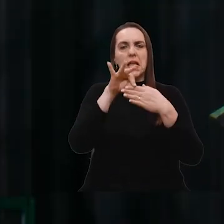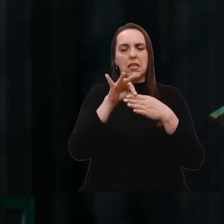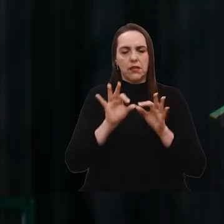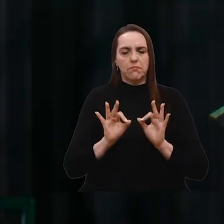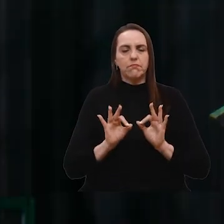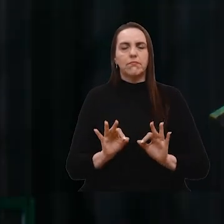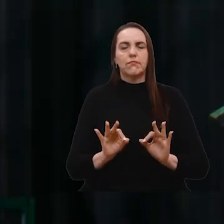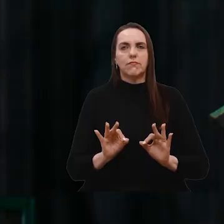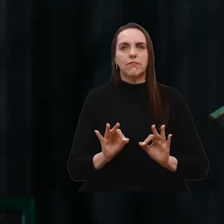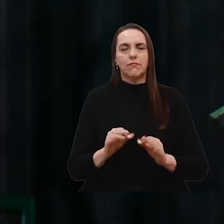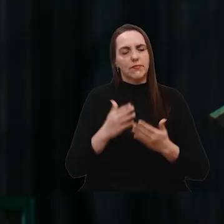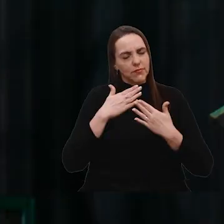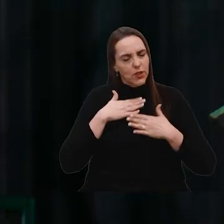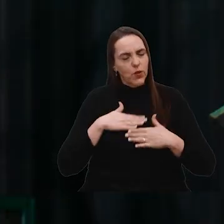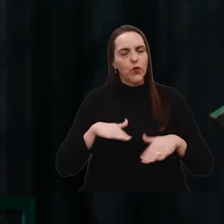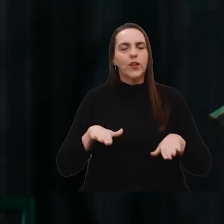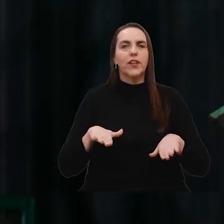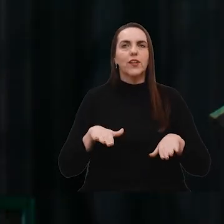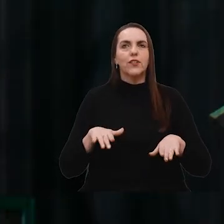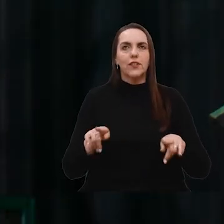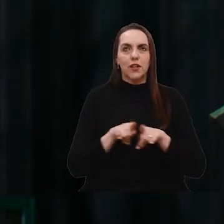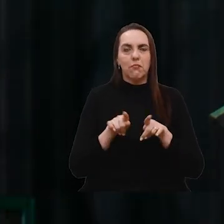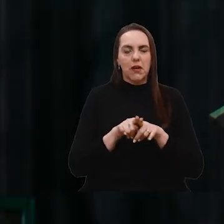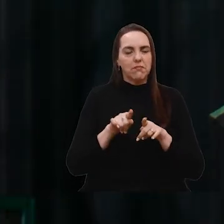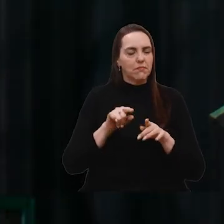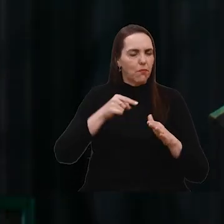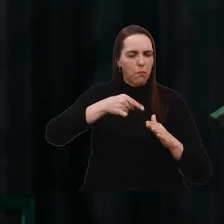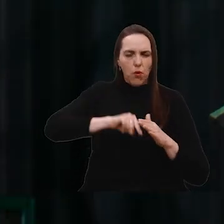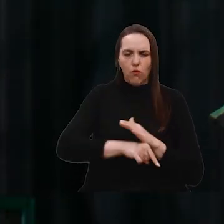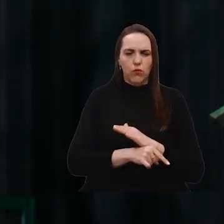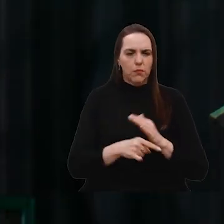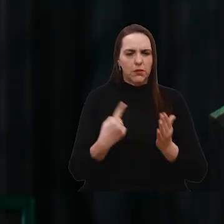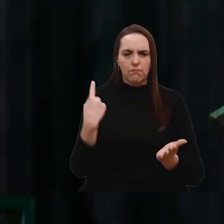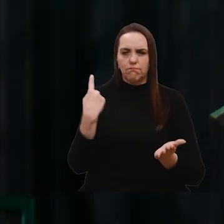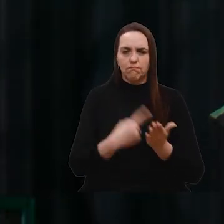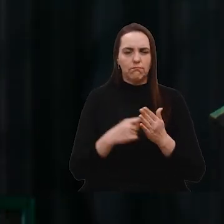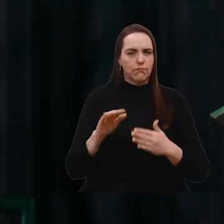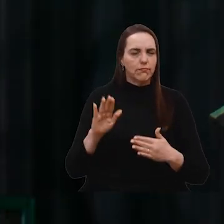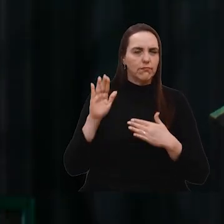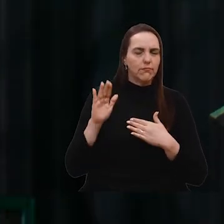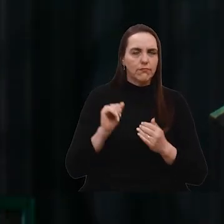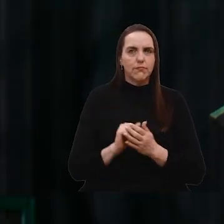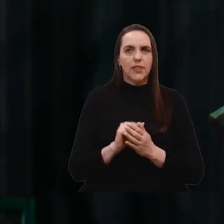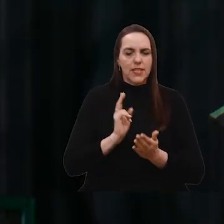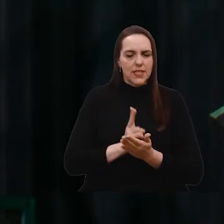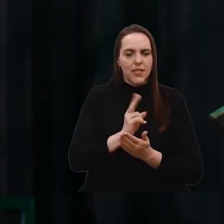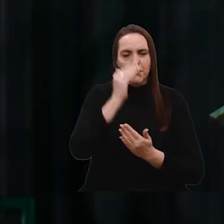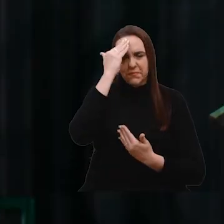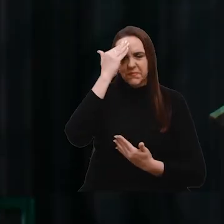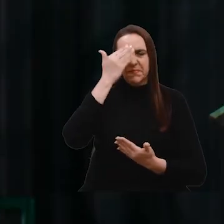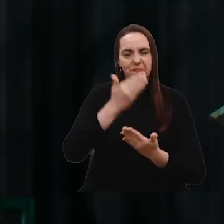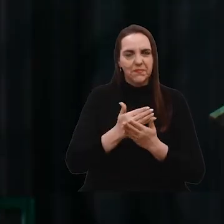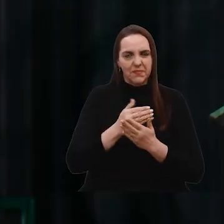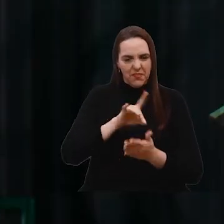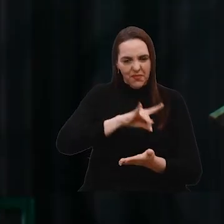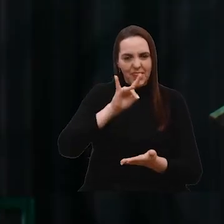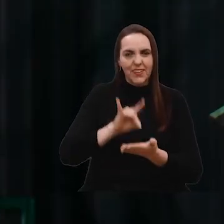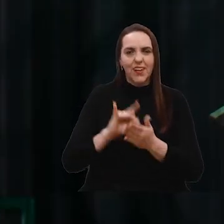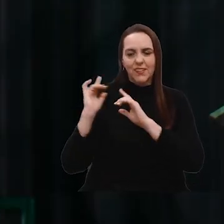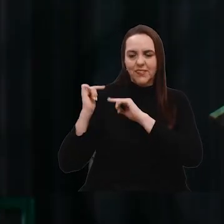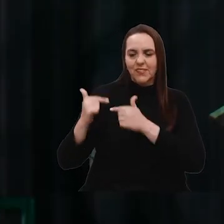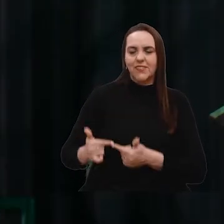devido reconhecimento de uma liderança sensata, serena e profundamente comprometida. Sempre acreditou